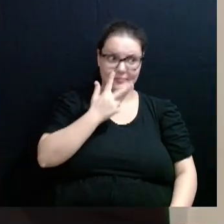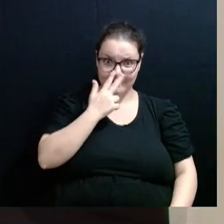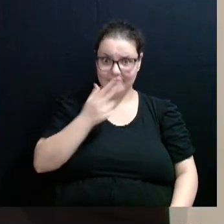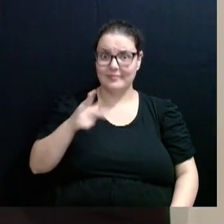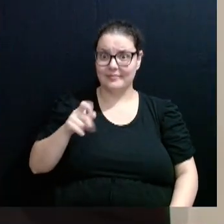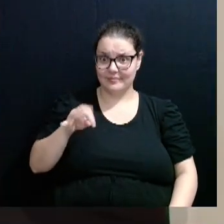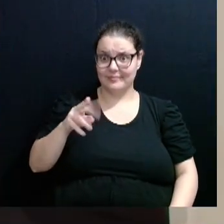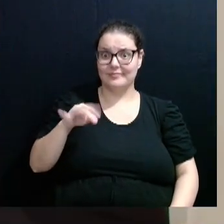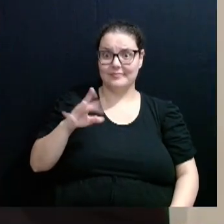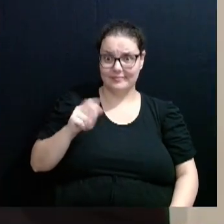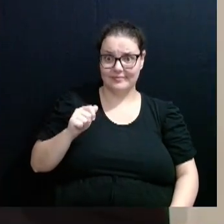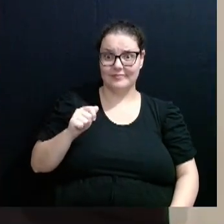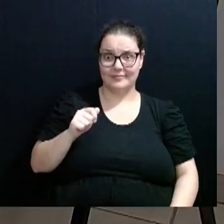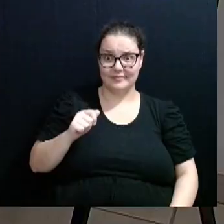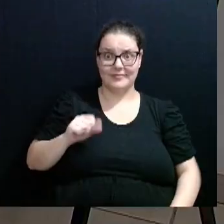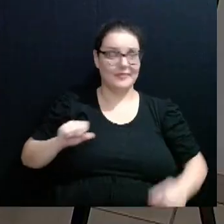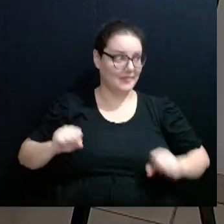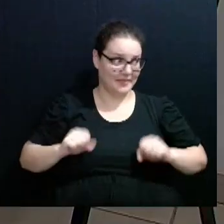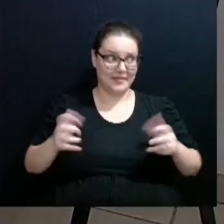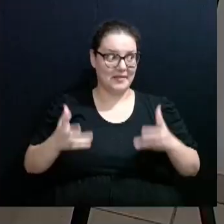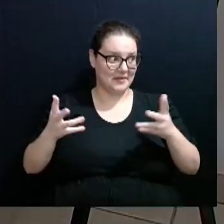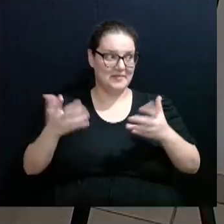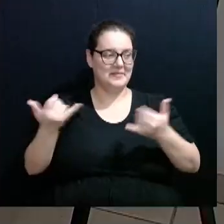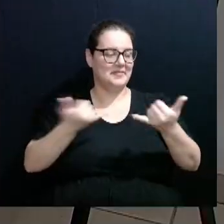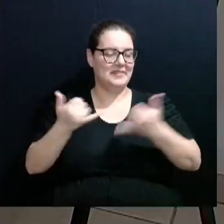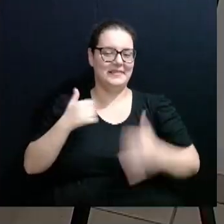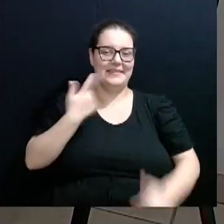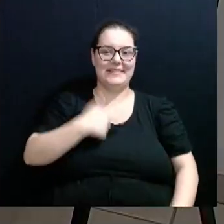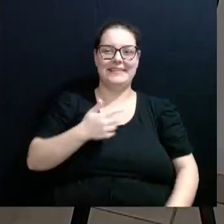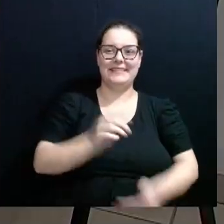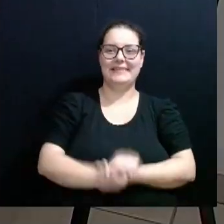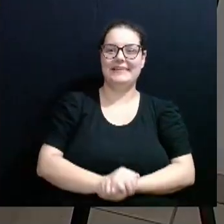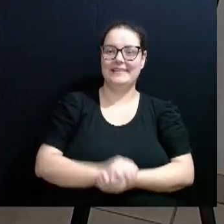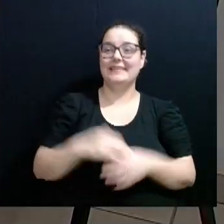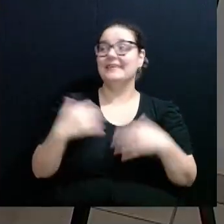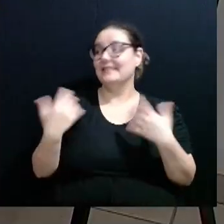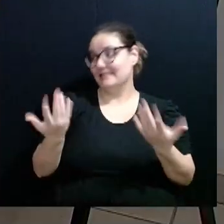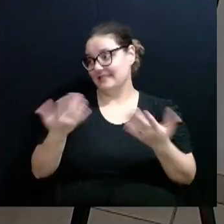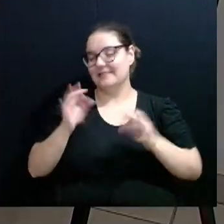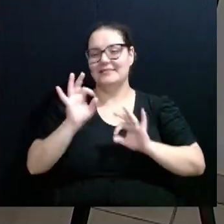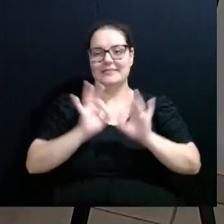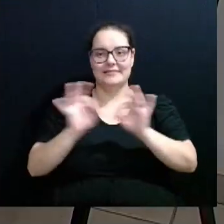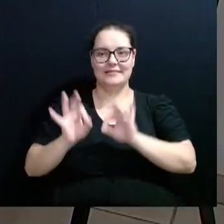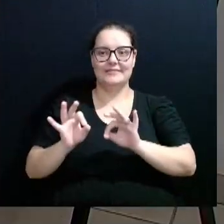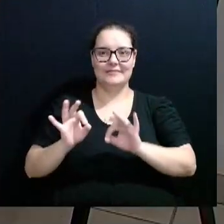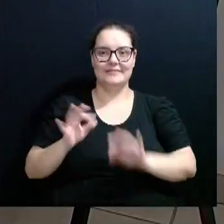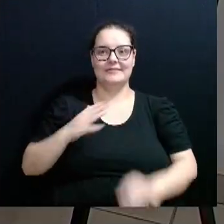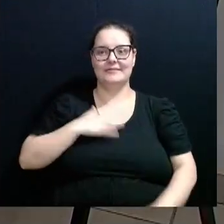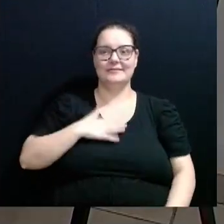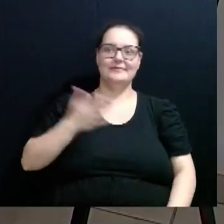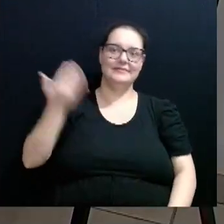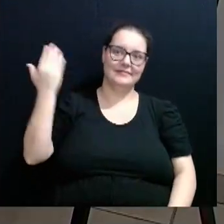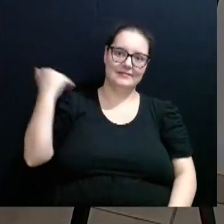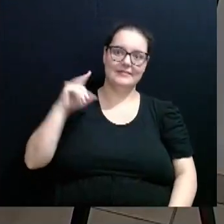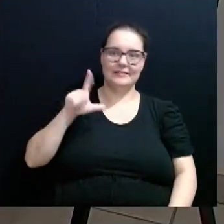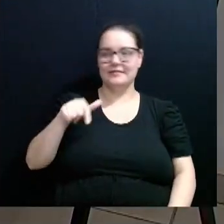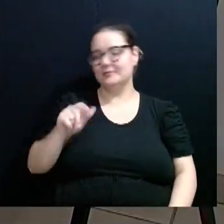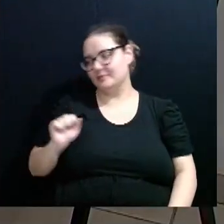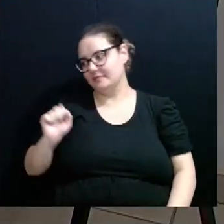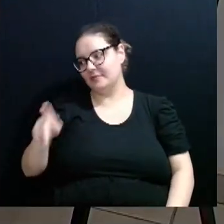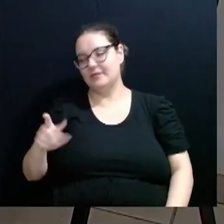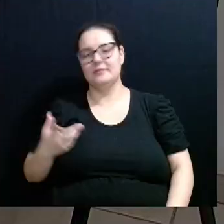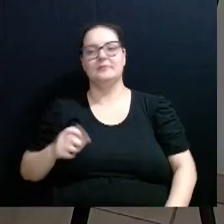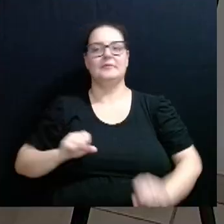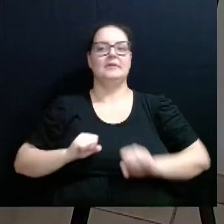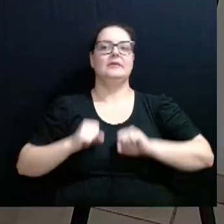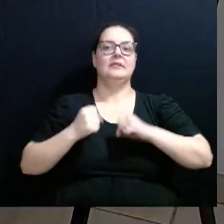tá com tudo, hein? Conta pra nós. Então, já era um projeto meu de, após a aposentadoria, eu me dedicar a